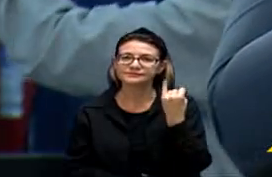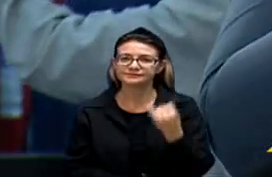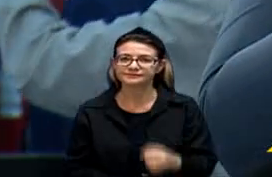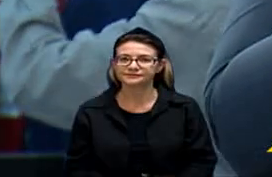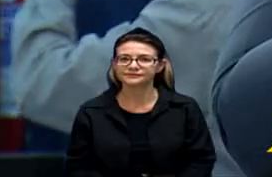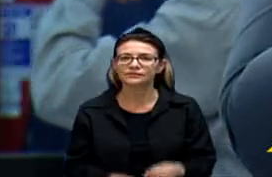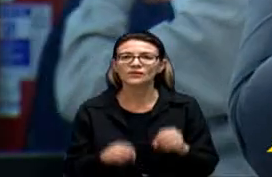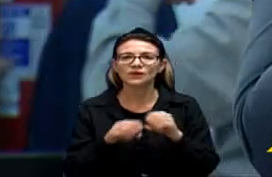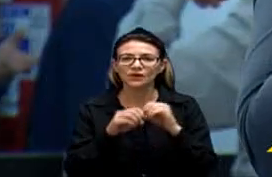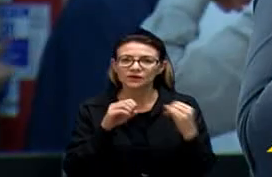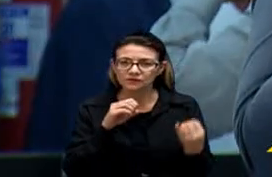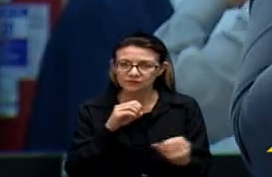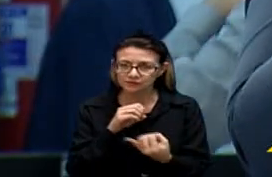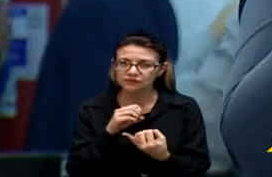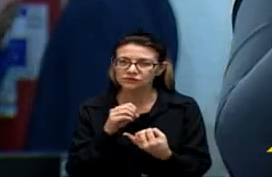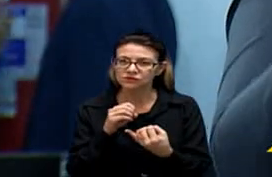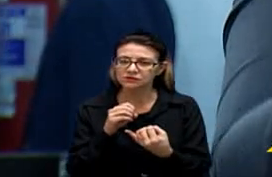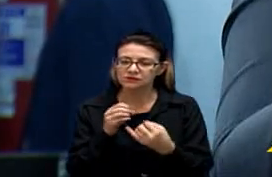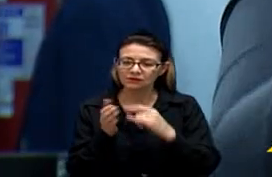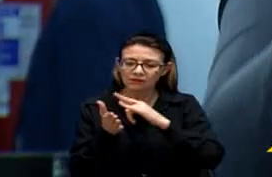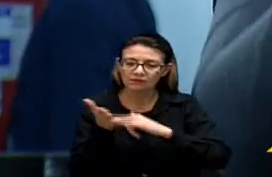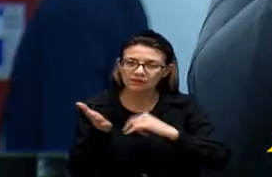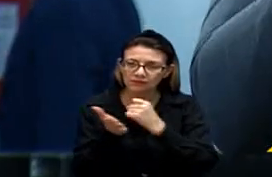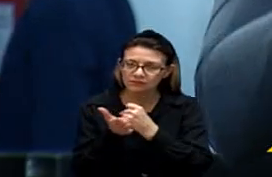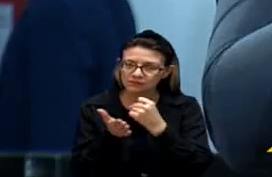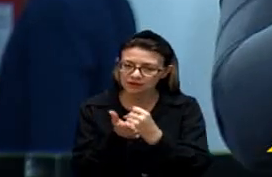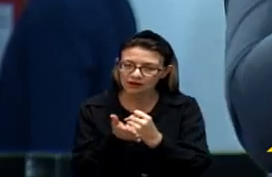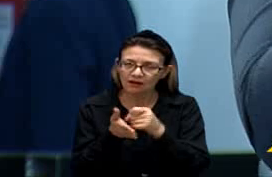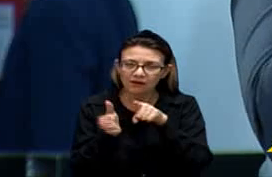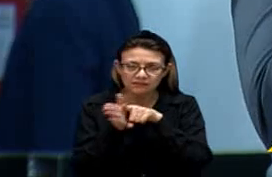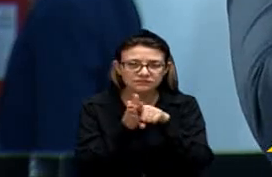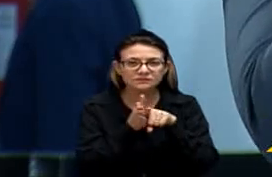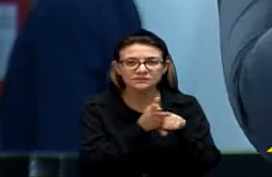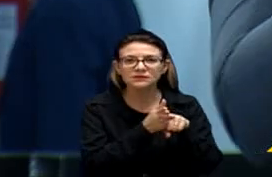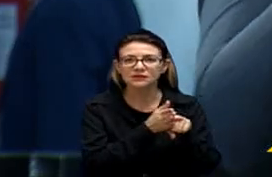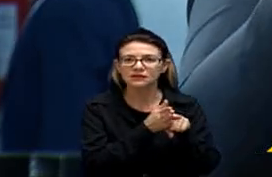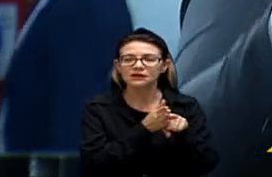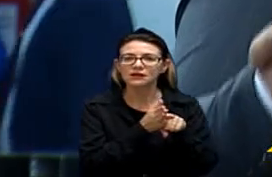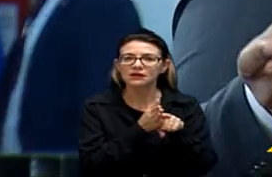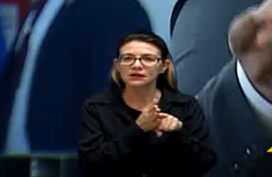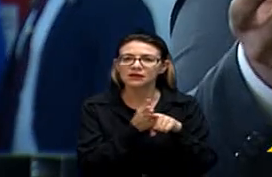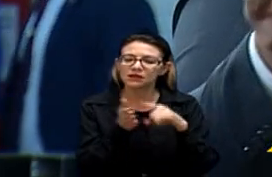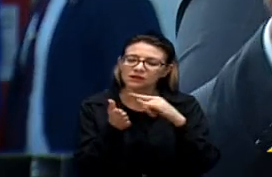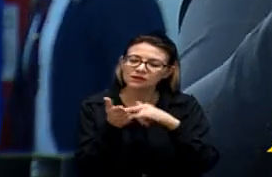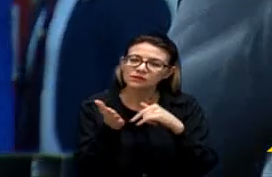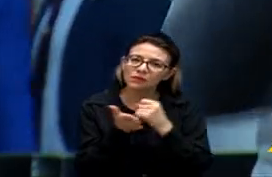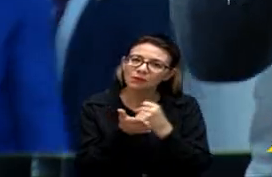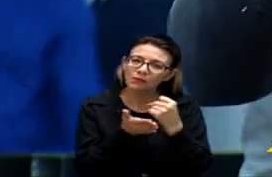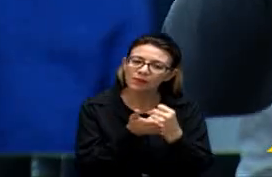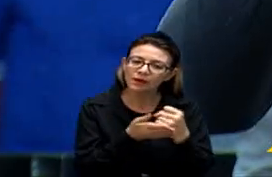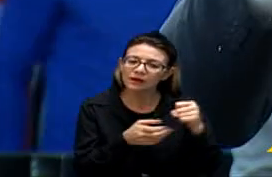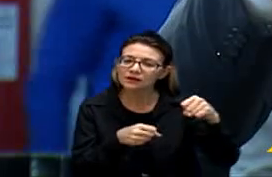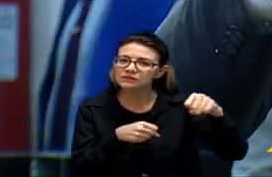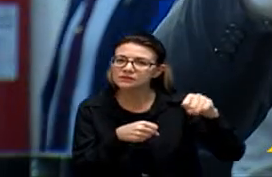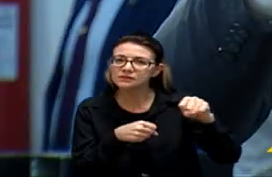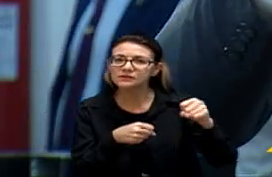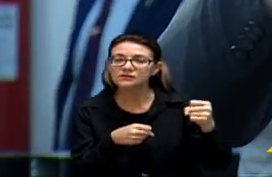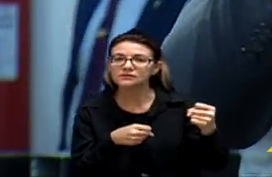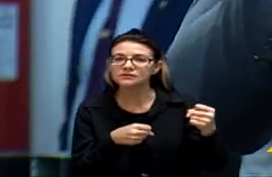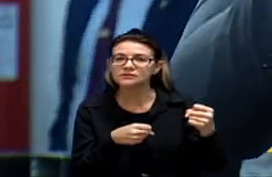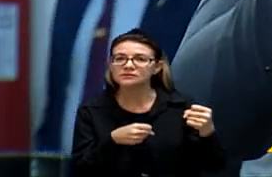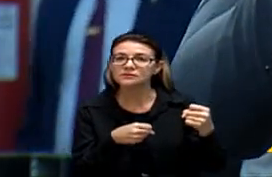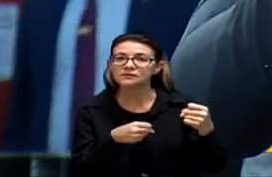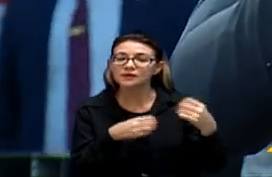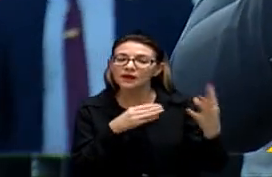vai contratar eu tenho certeza que Eles olham né a CNH se tá ok deve olhar o documento da moto por que não colocar mais eh